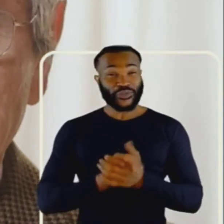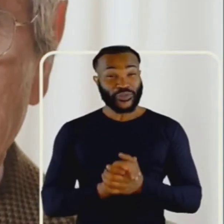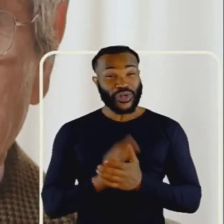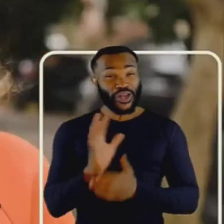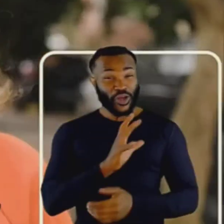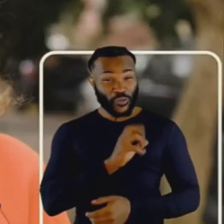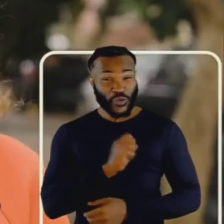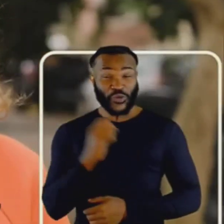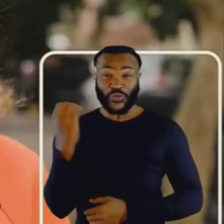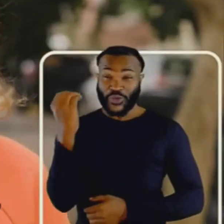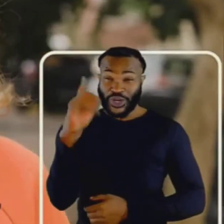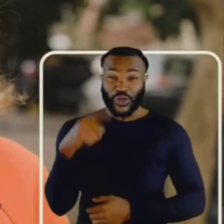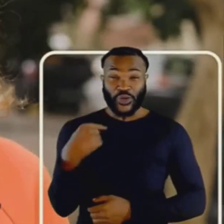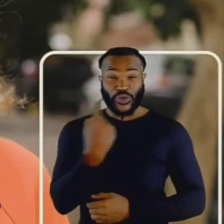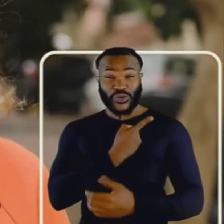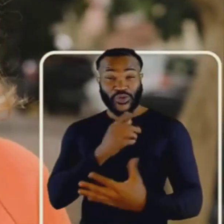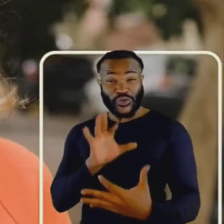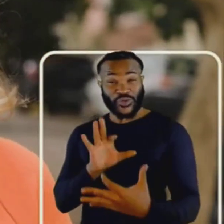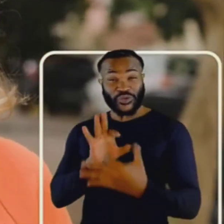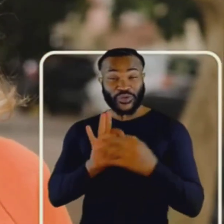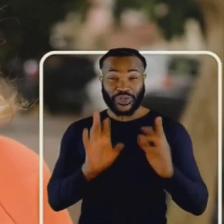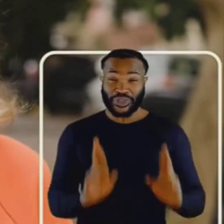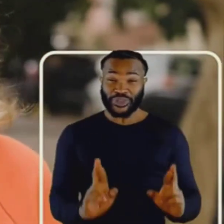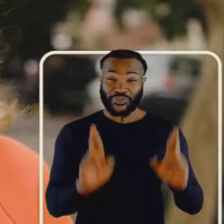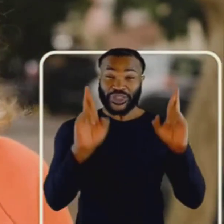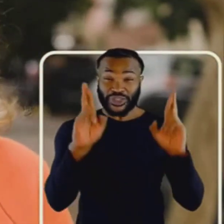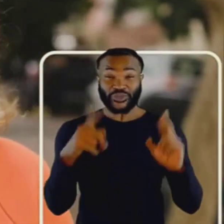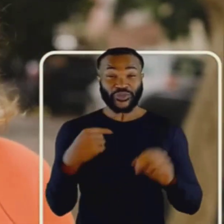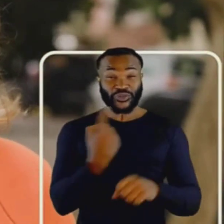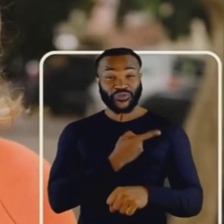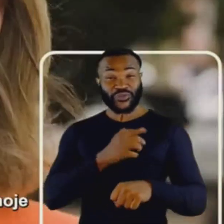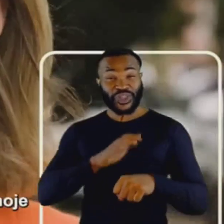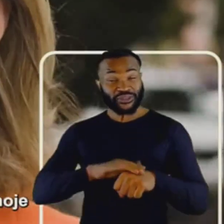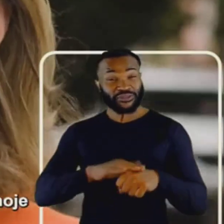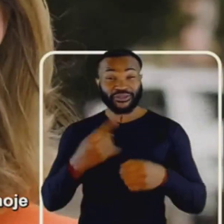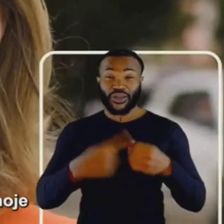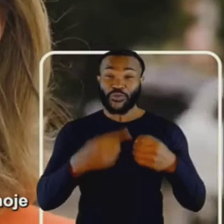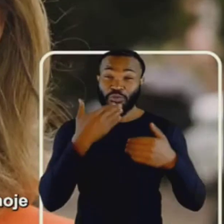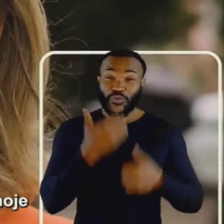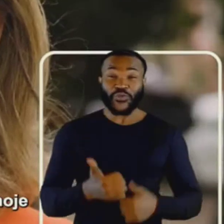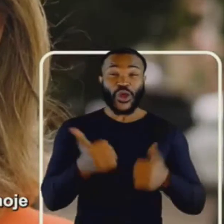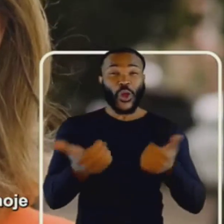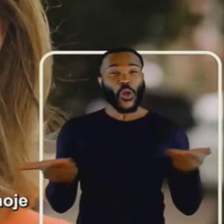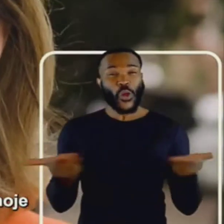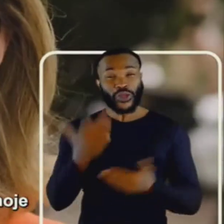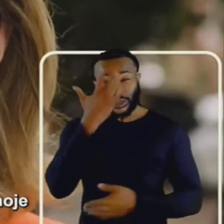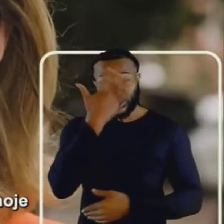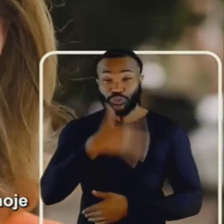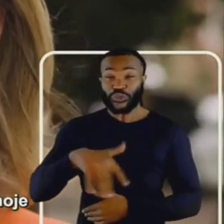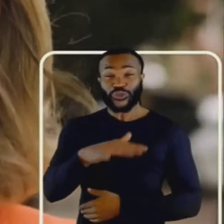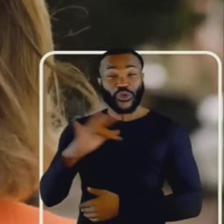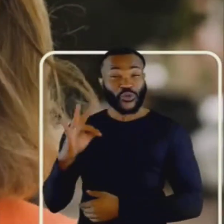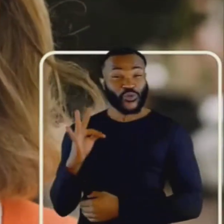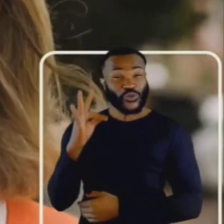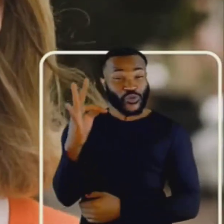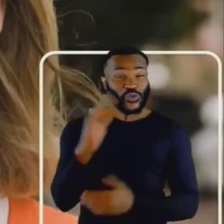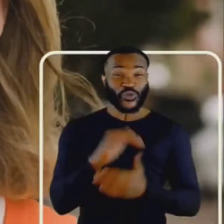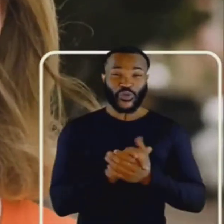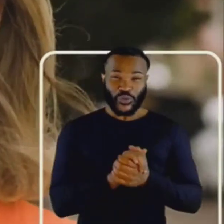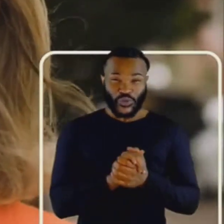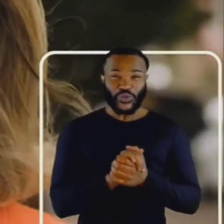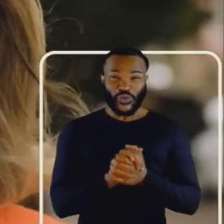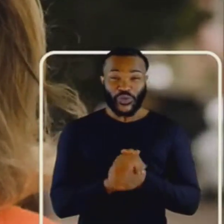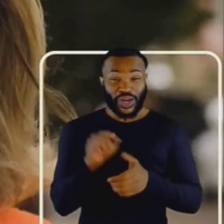mulher. É esse amor por Porto Alegre que nos une na esperança de construir uma cidade melhor hoje para as